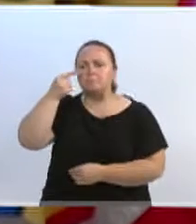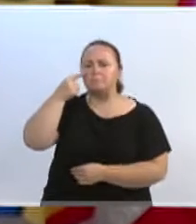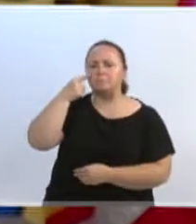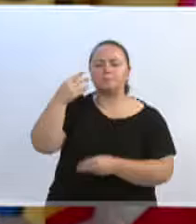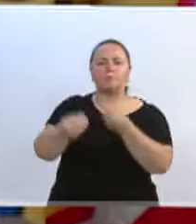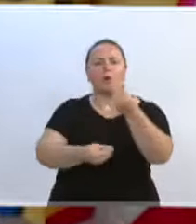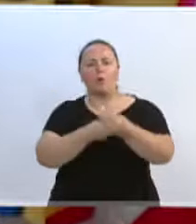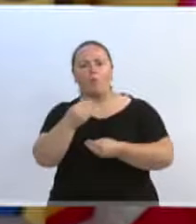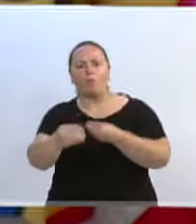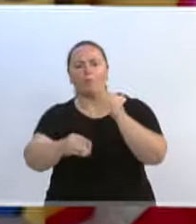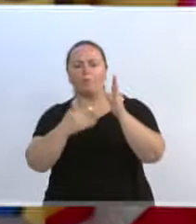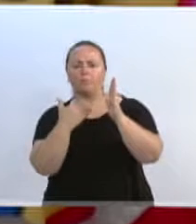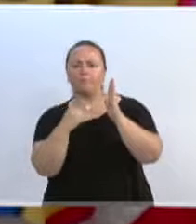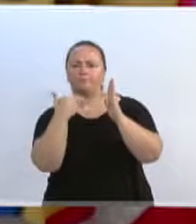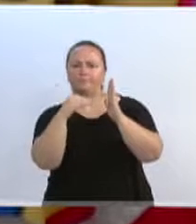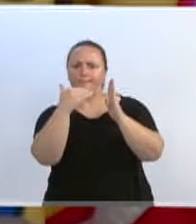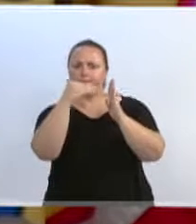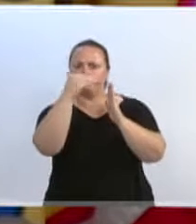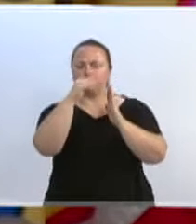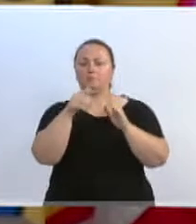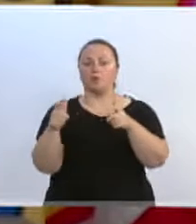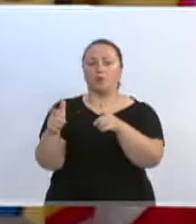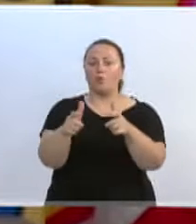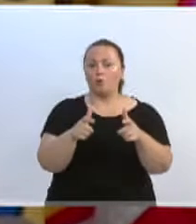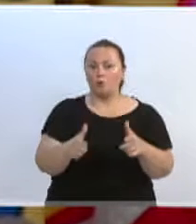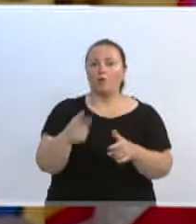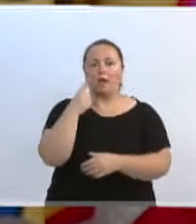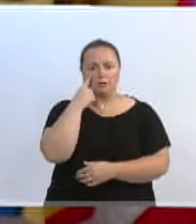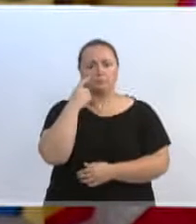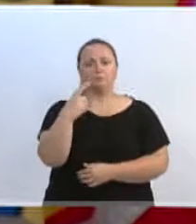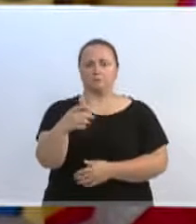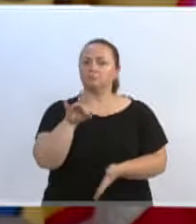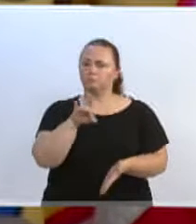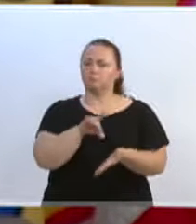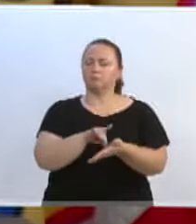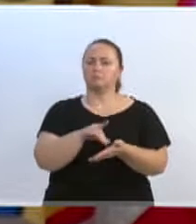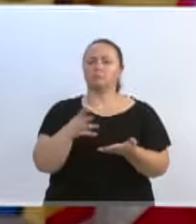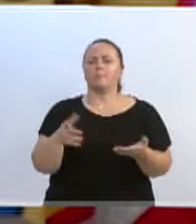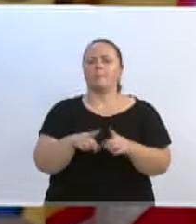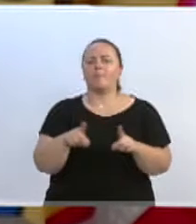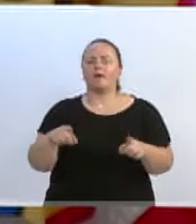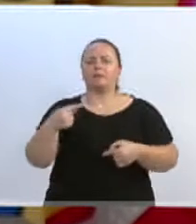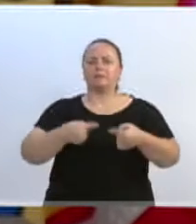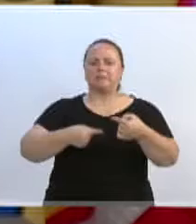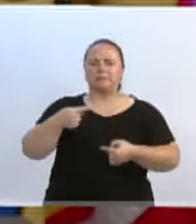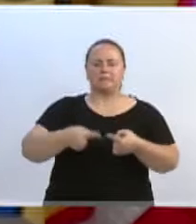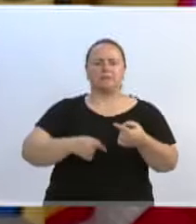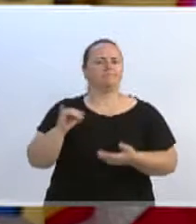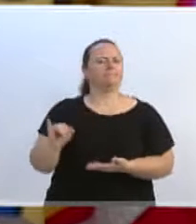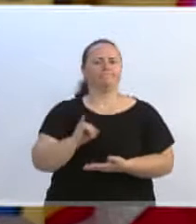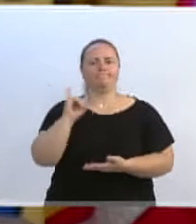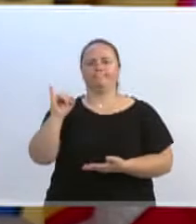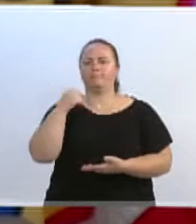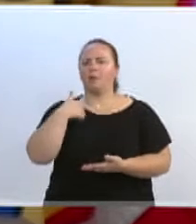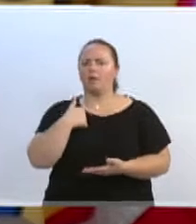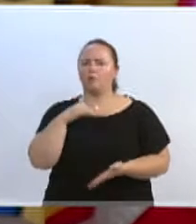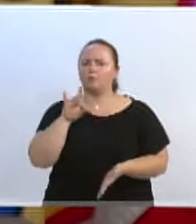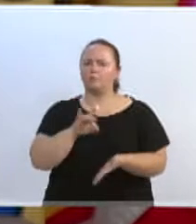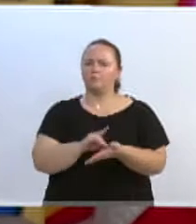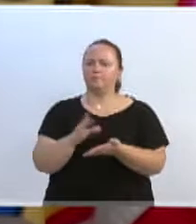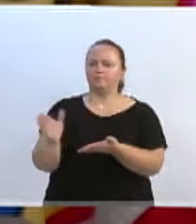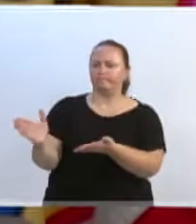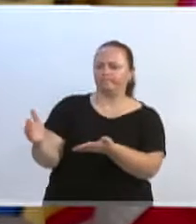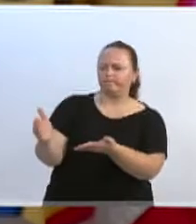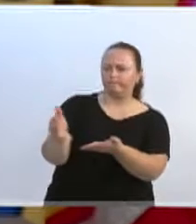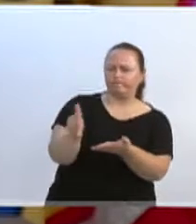andares, né, é uma área muito interessante, e aí para que a gente tenha um debate muito importante a respeito disso, fiz eu mesmo um levantamento de toda a nossa